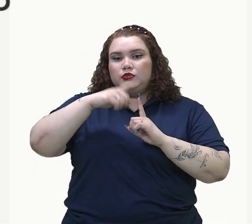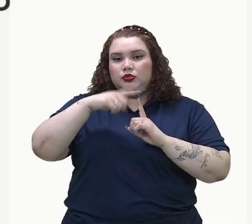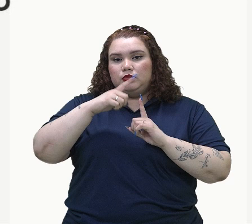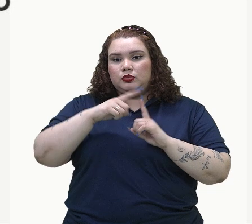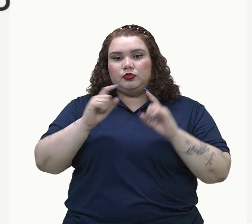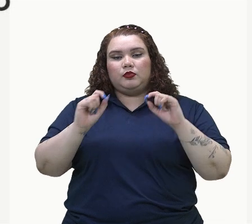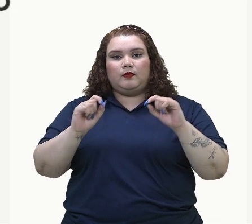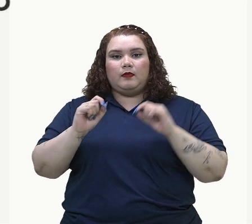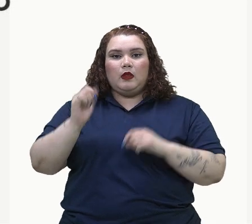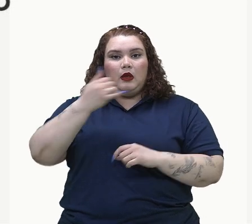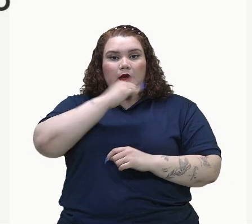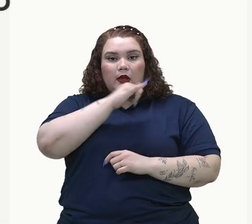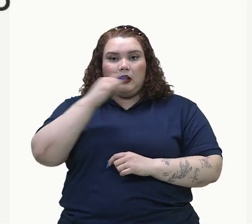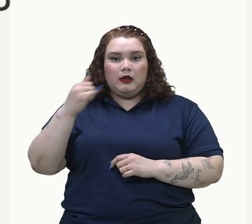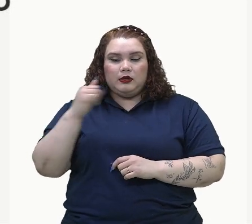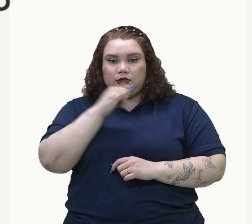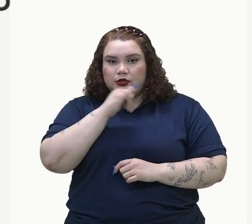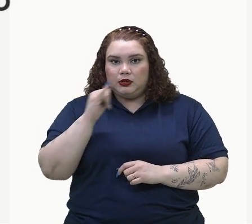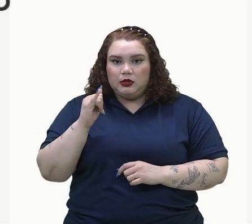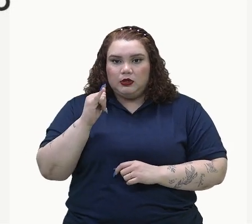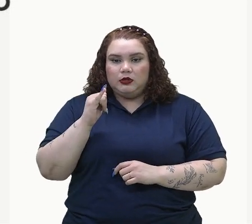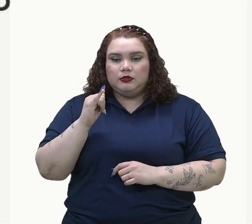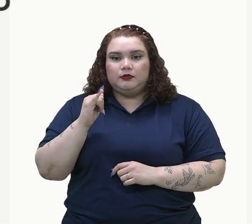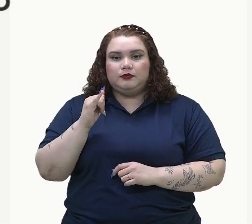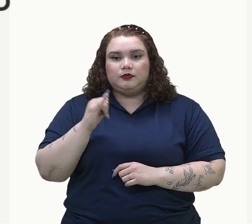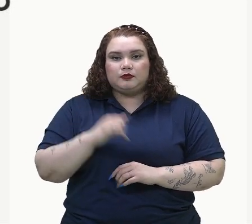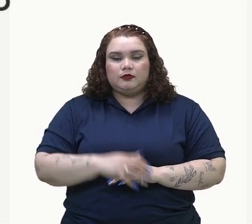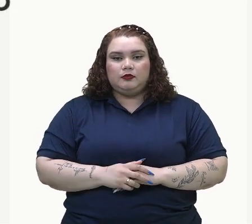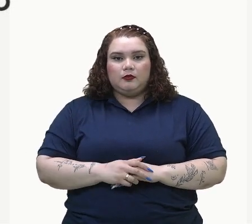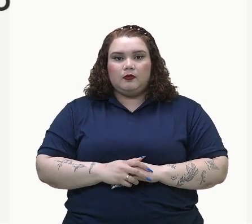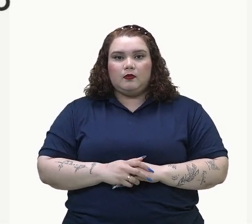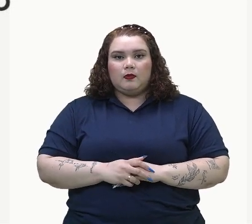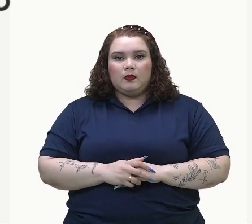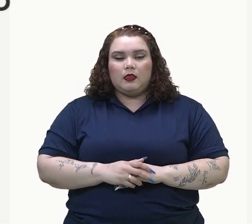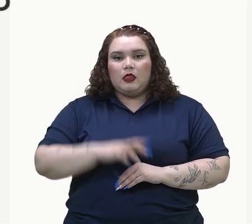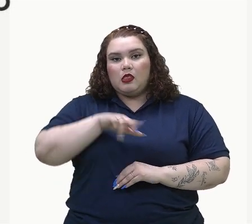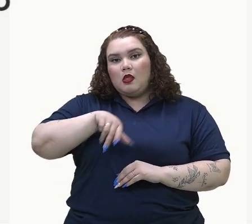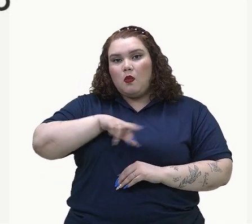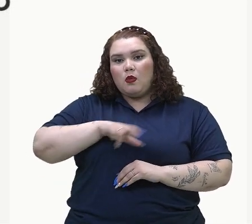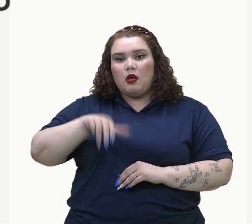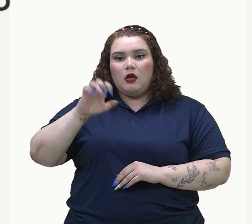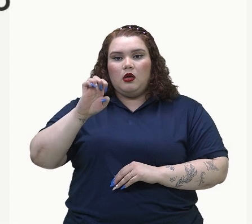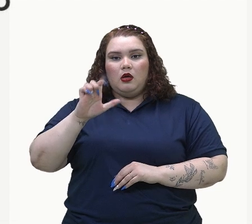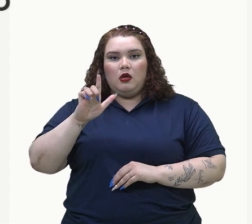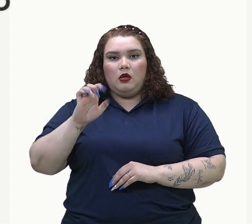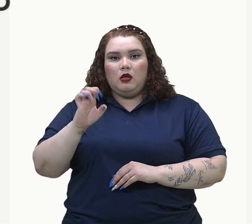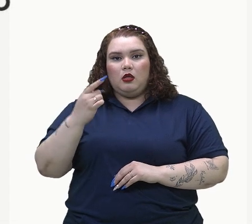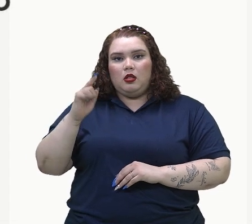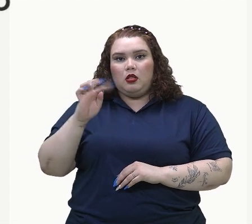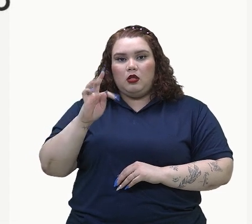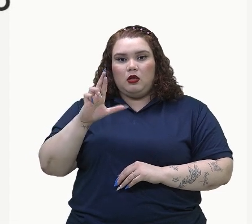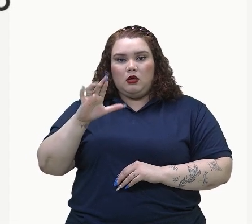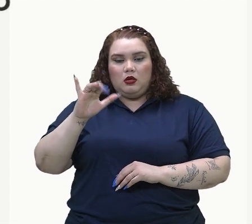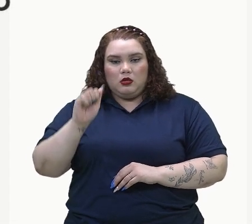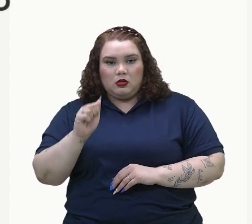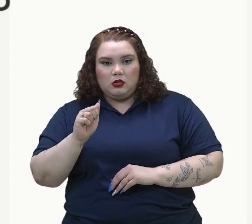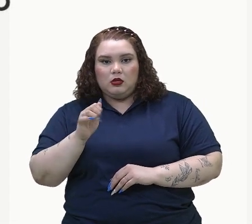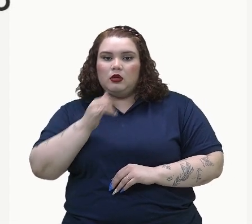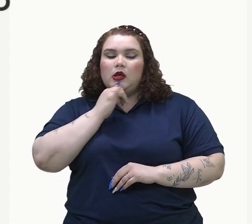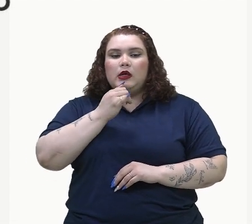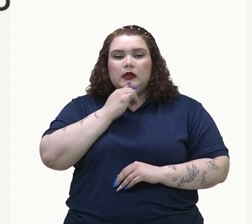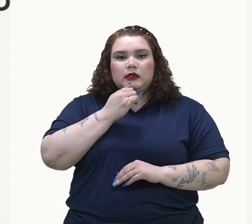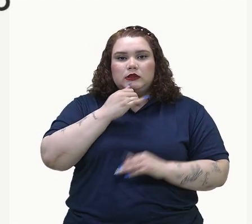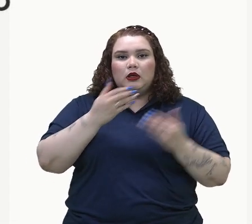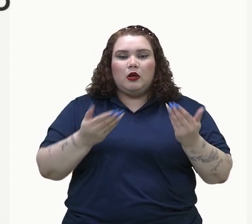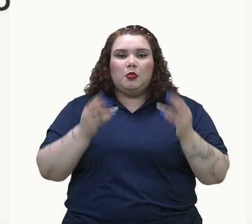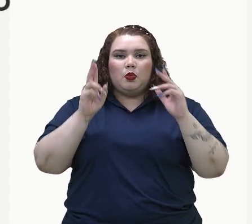as energias, ou seja, a energia não elétrica, como a energia cinética,